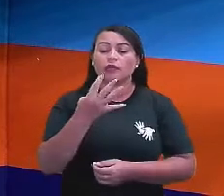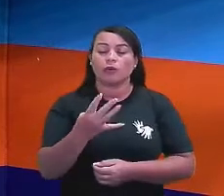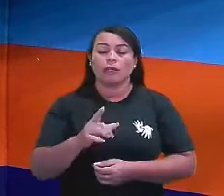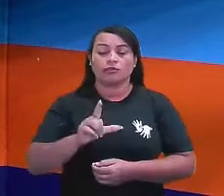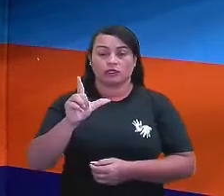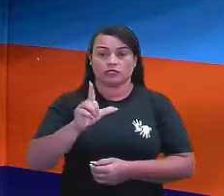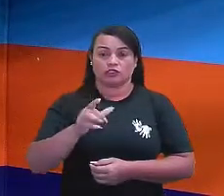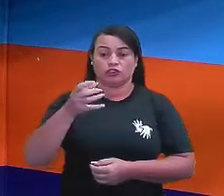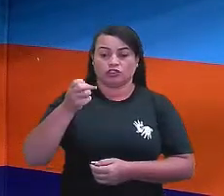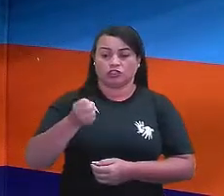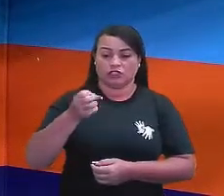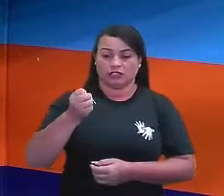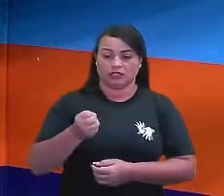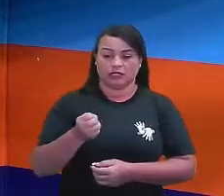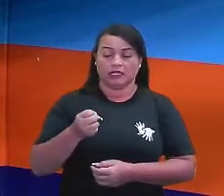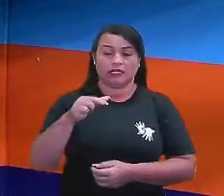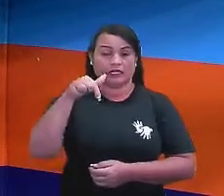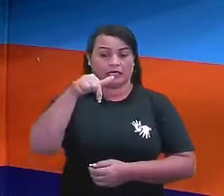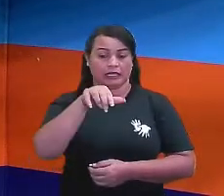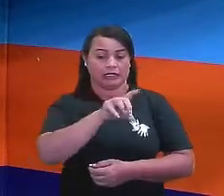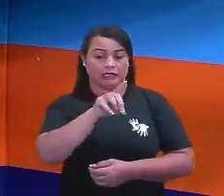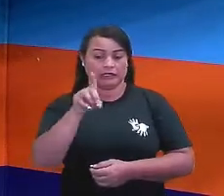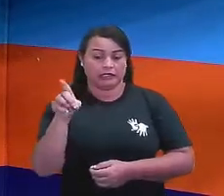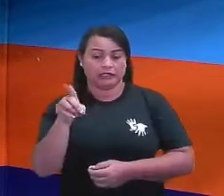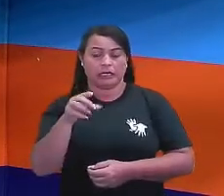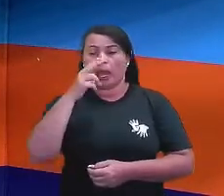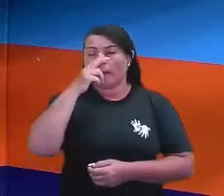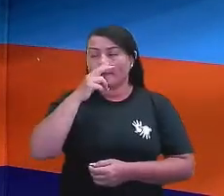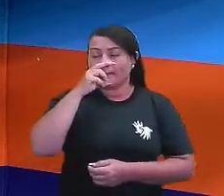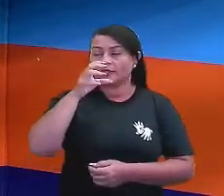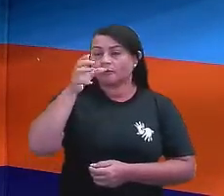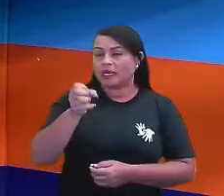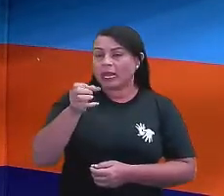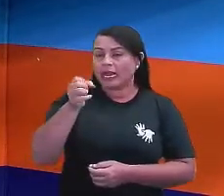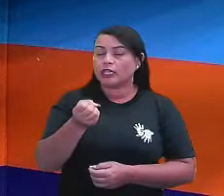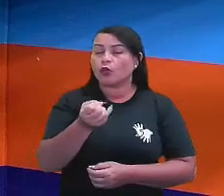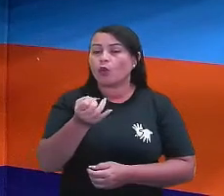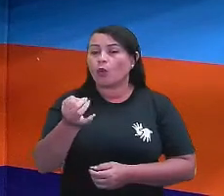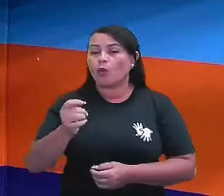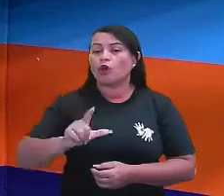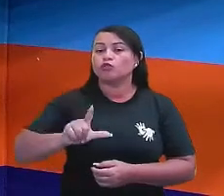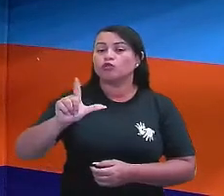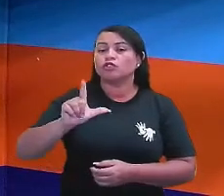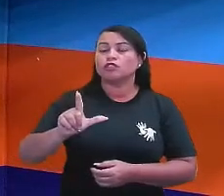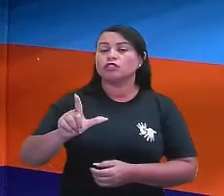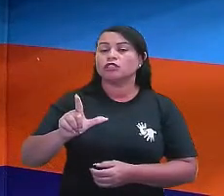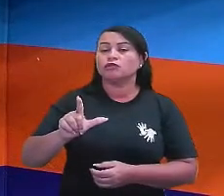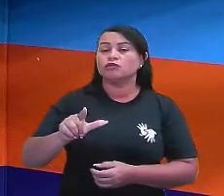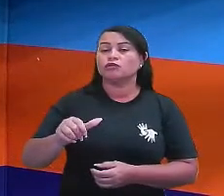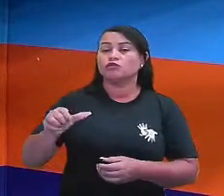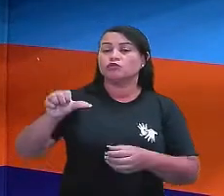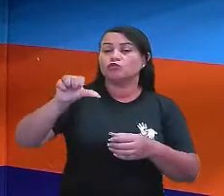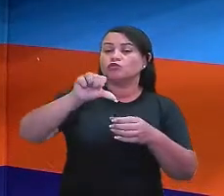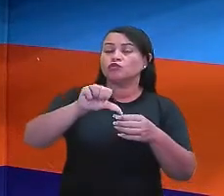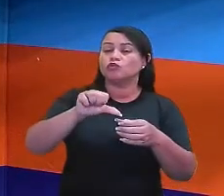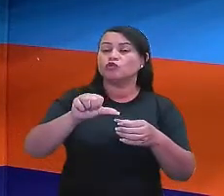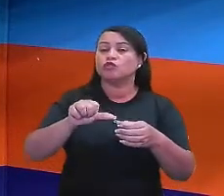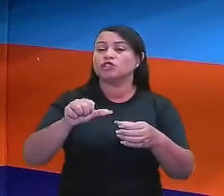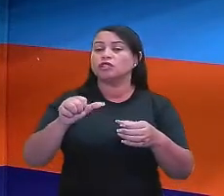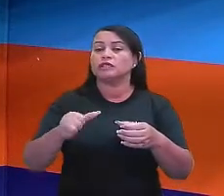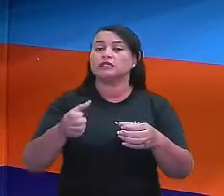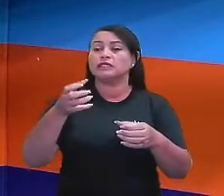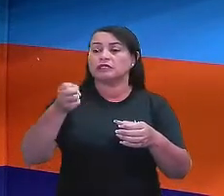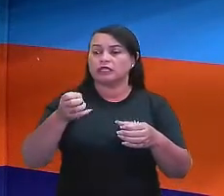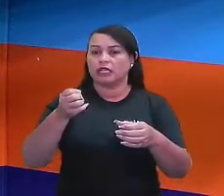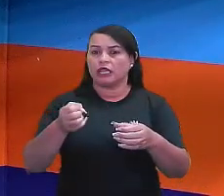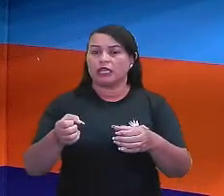Consumindo a mesma quantidade de leite por dia, quantos litros a criança consome diariamente? Ó, quando ele diz